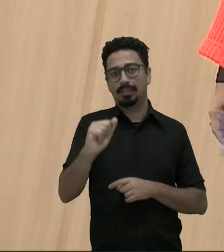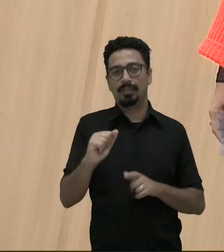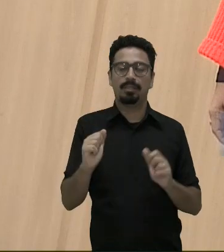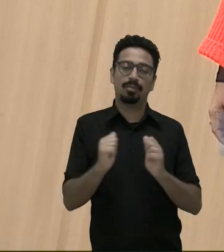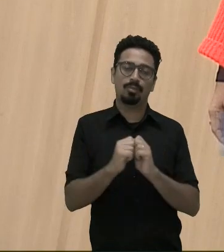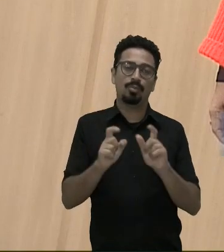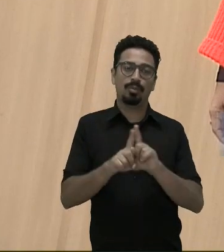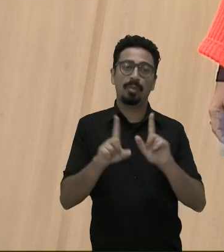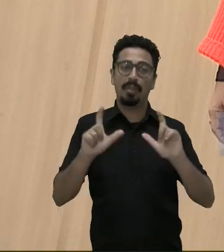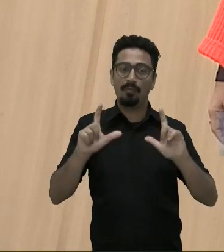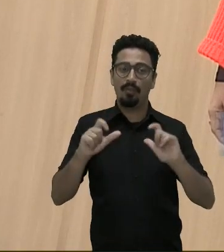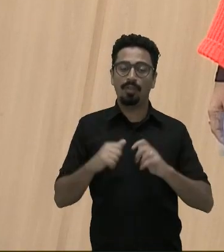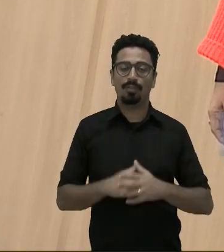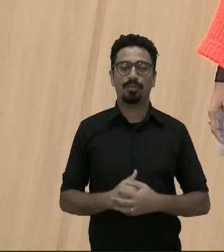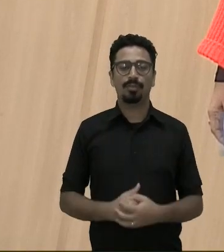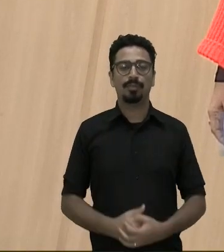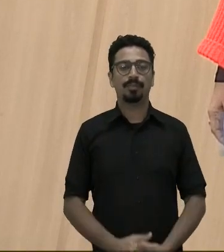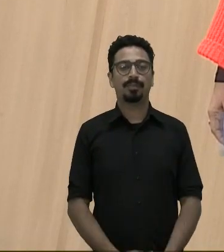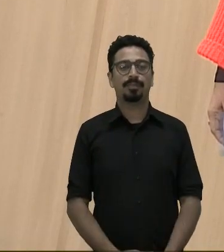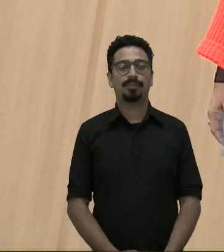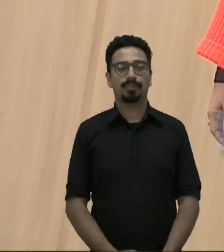essa foto com ele.